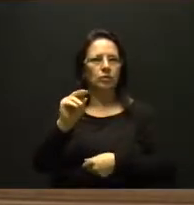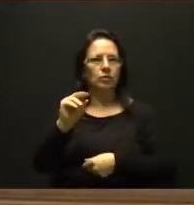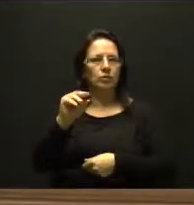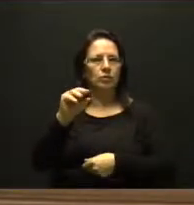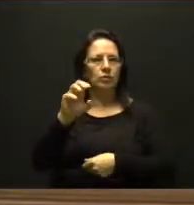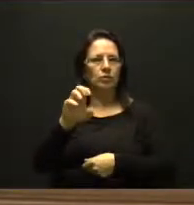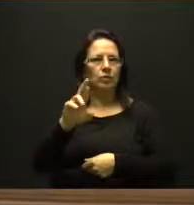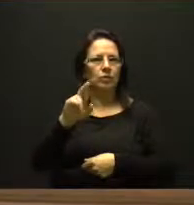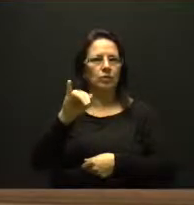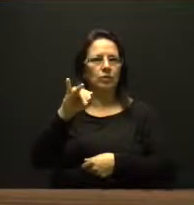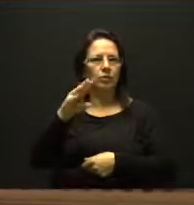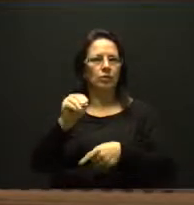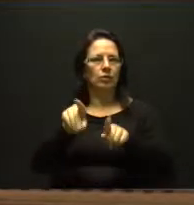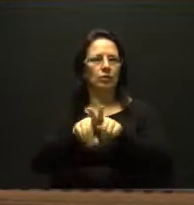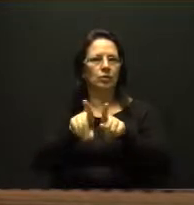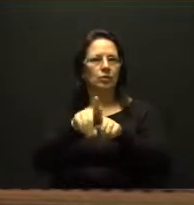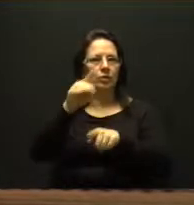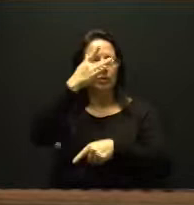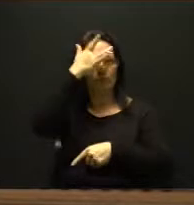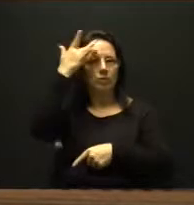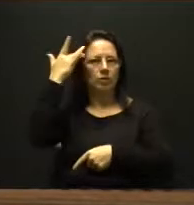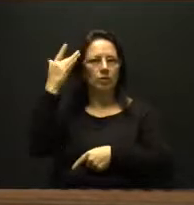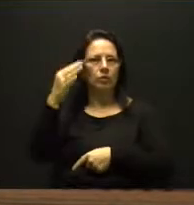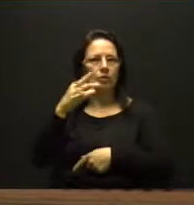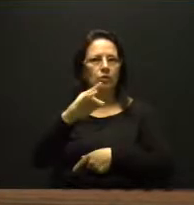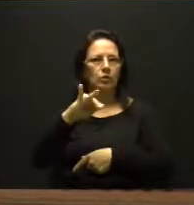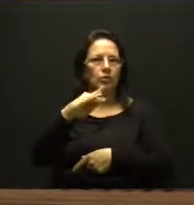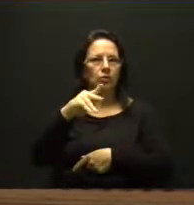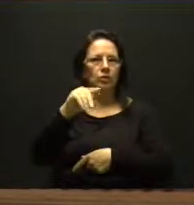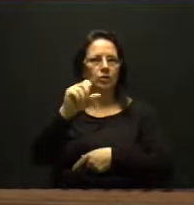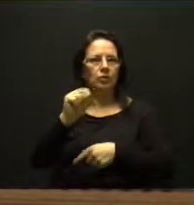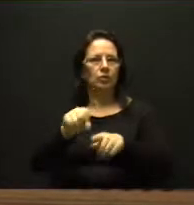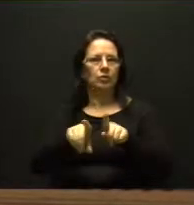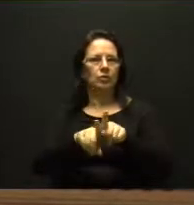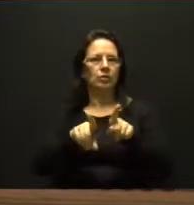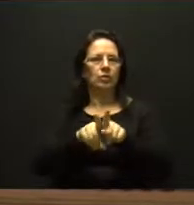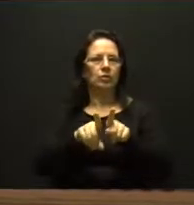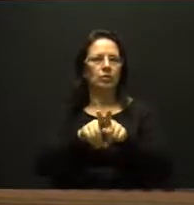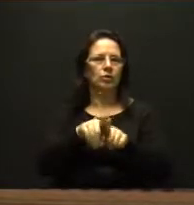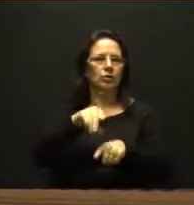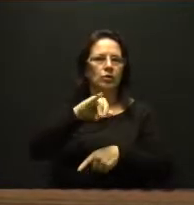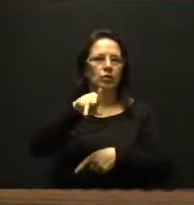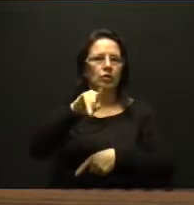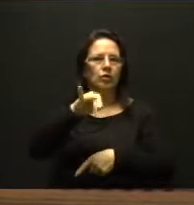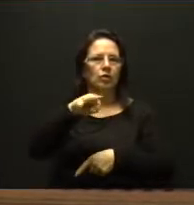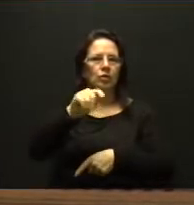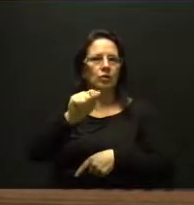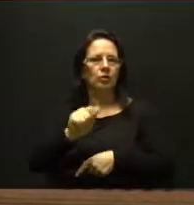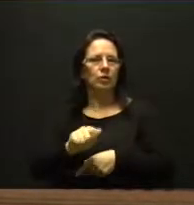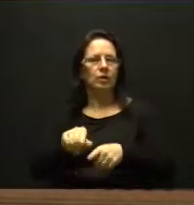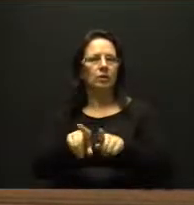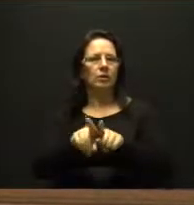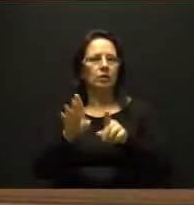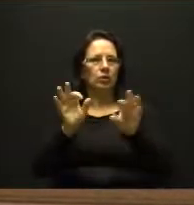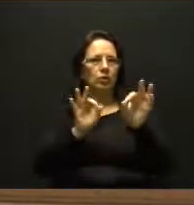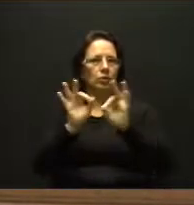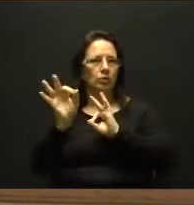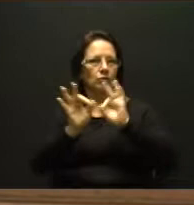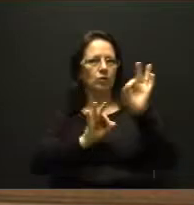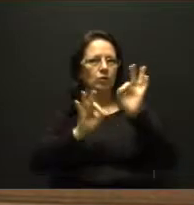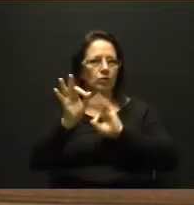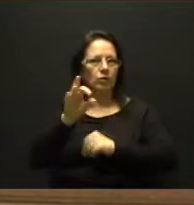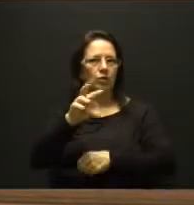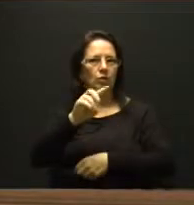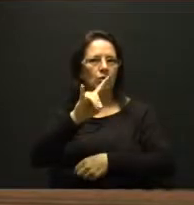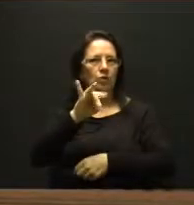através do estímulo às pessoas físicas e jurídicas no sentido de viabilização de acordos para regularização das dívidas